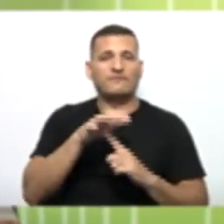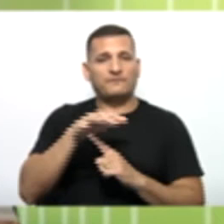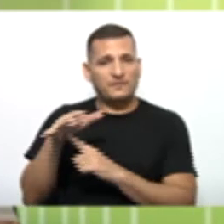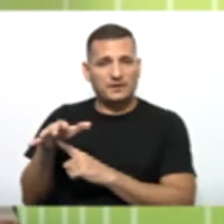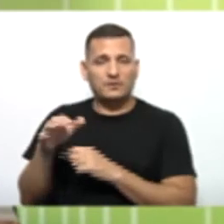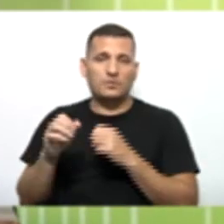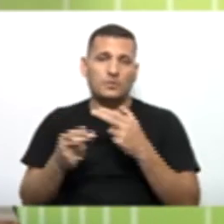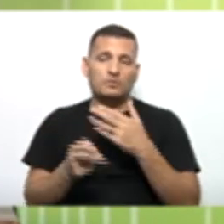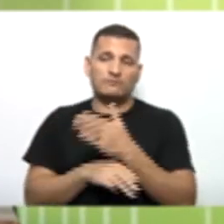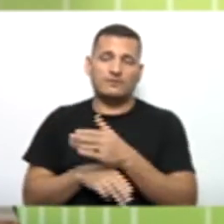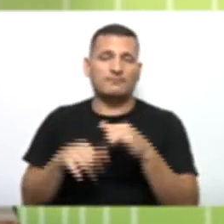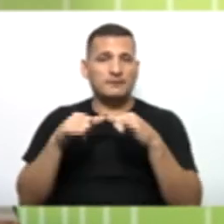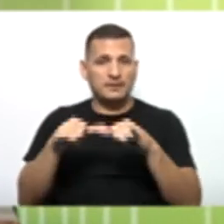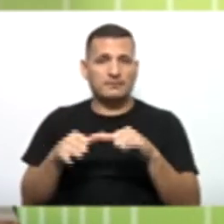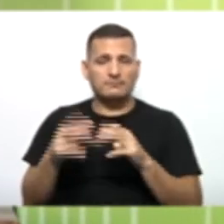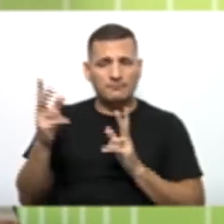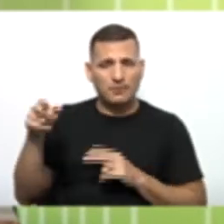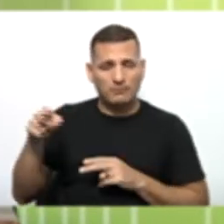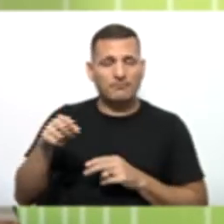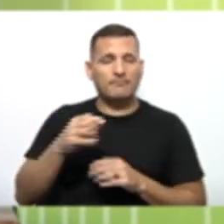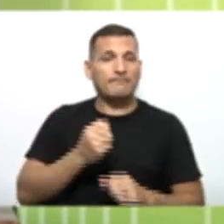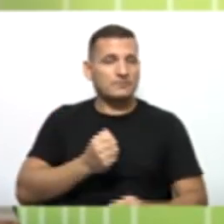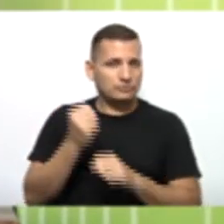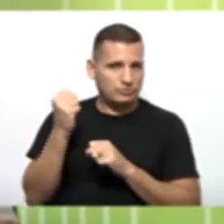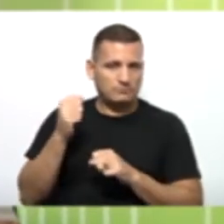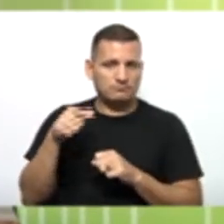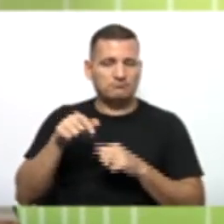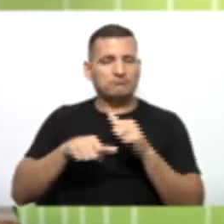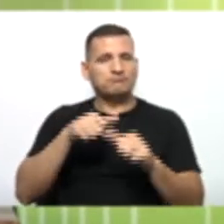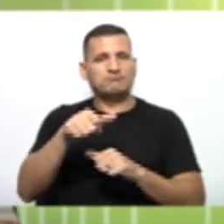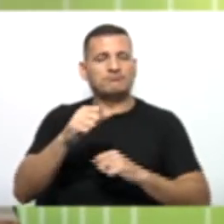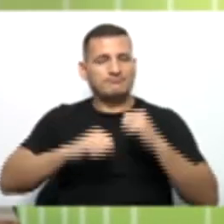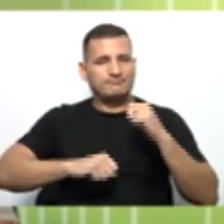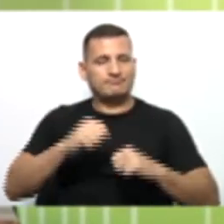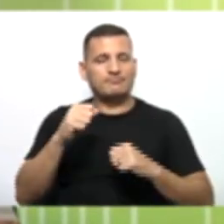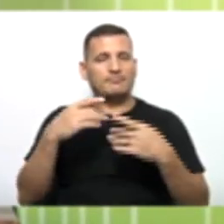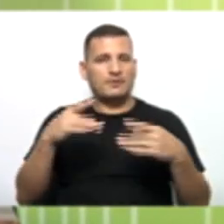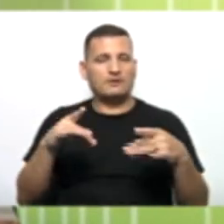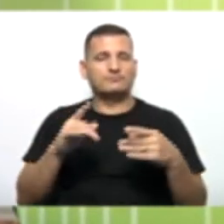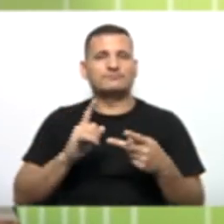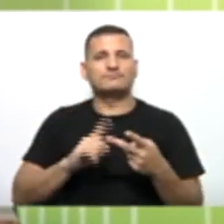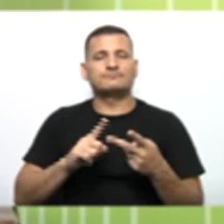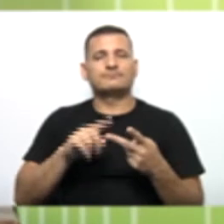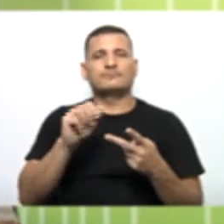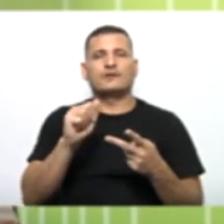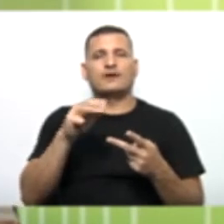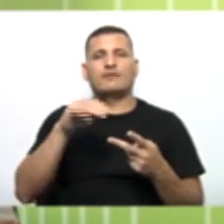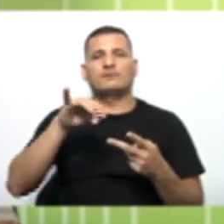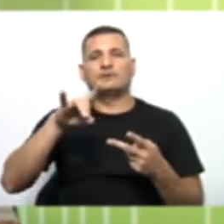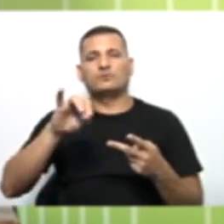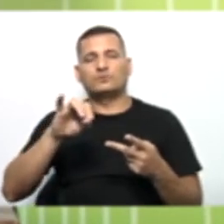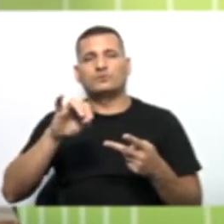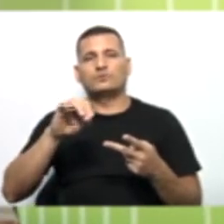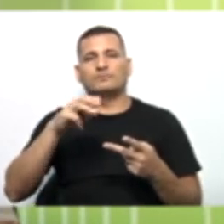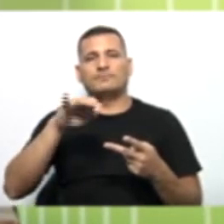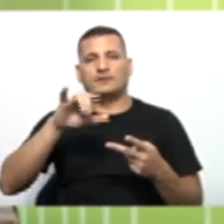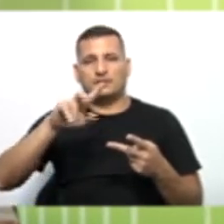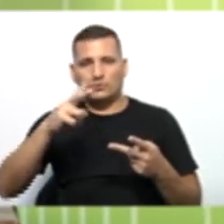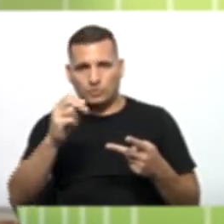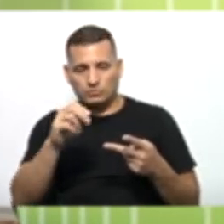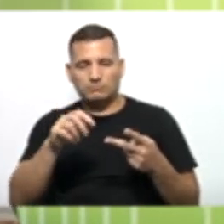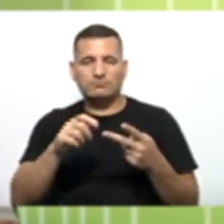que a mesma mandioca pode ser transformada em plástico. Amido de milho, há também alguns plásticos